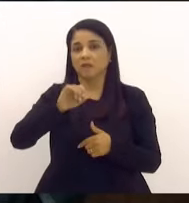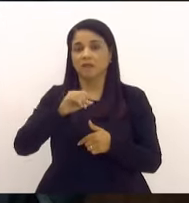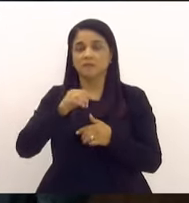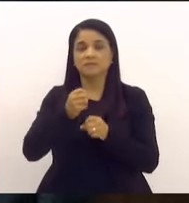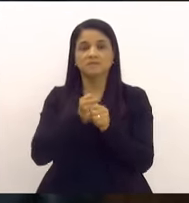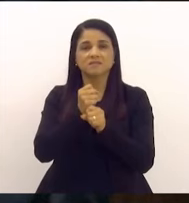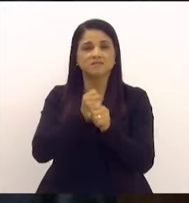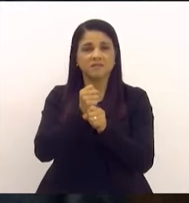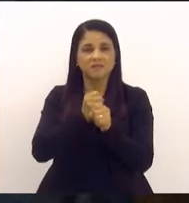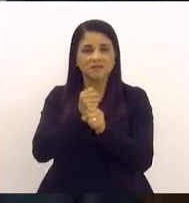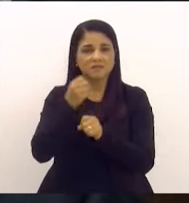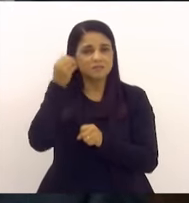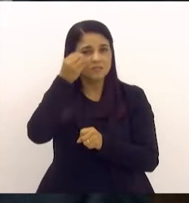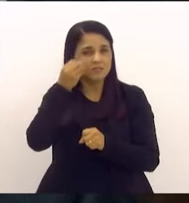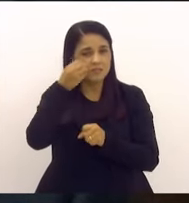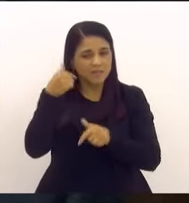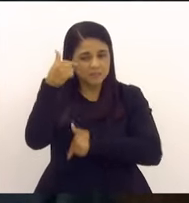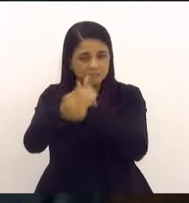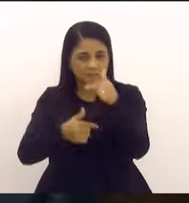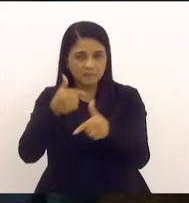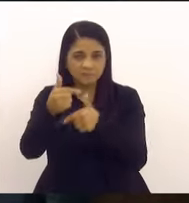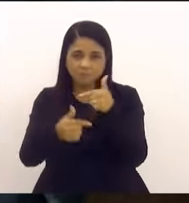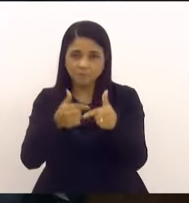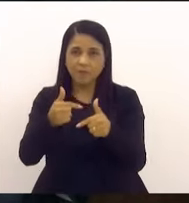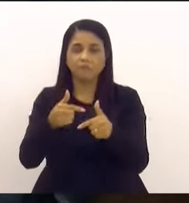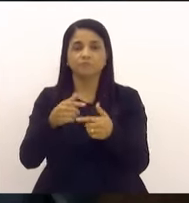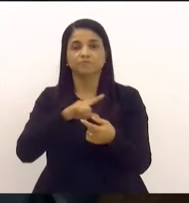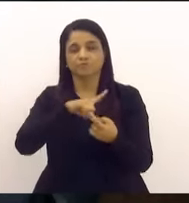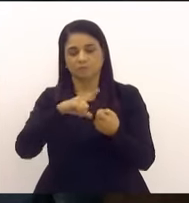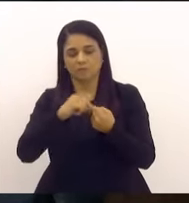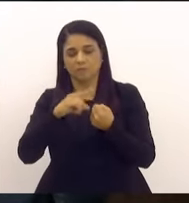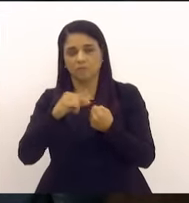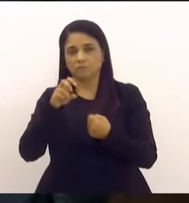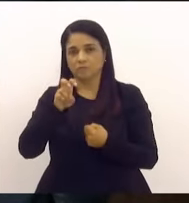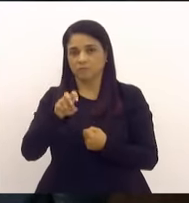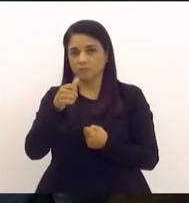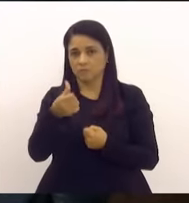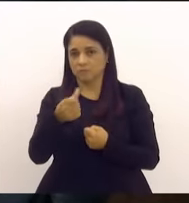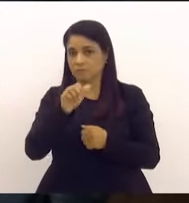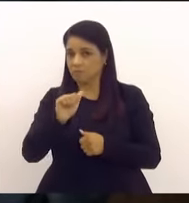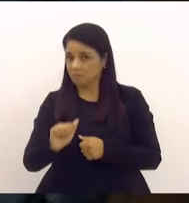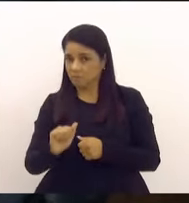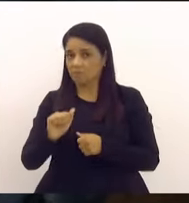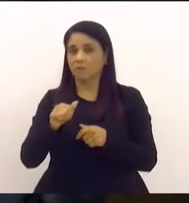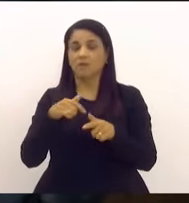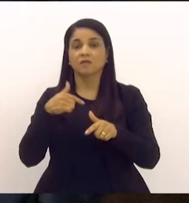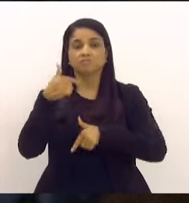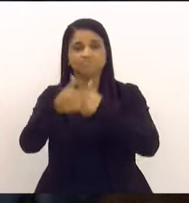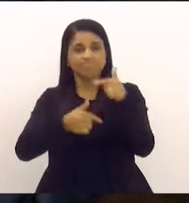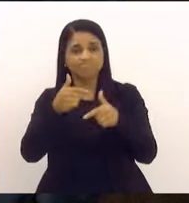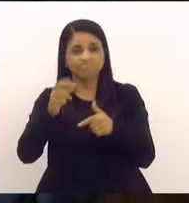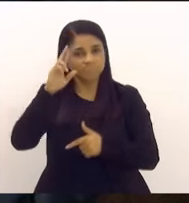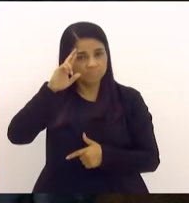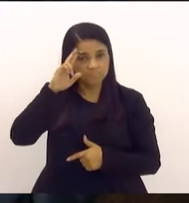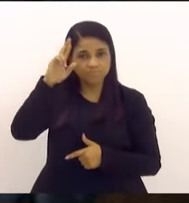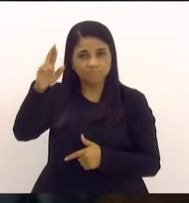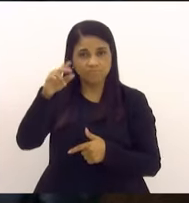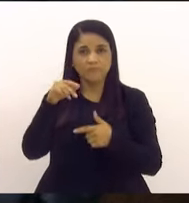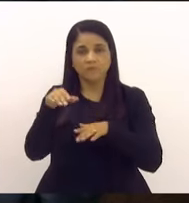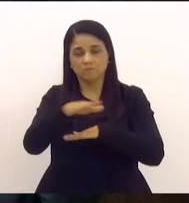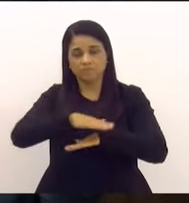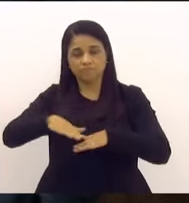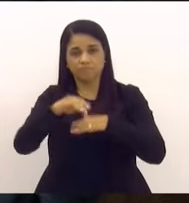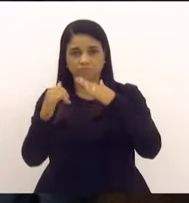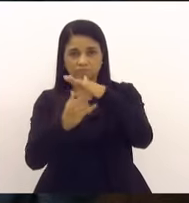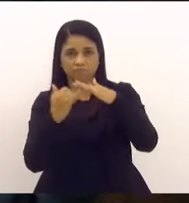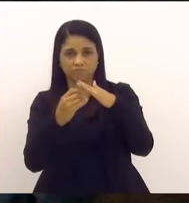de efetivo exercício. Artigo 56A. As funções de chefia exercidas nos órgãos e